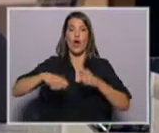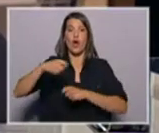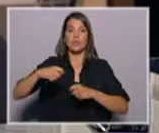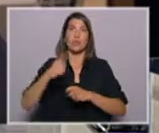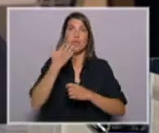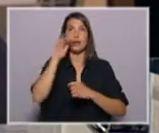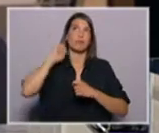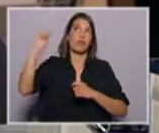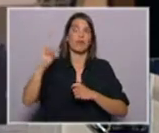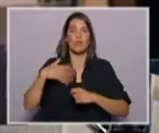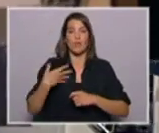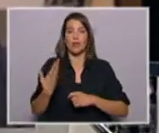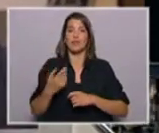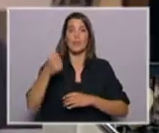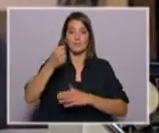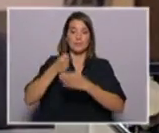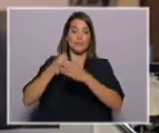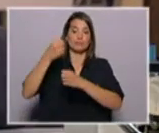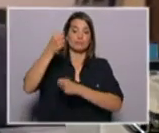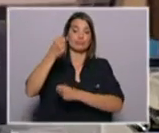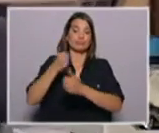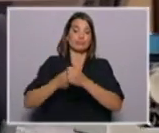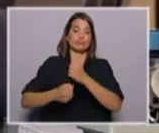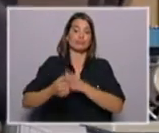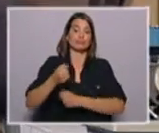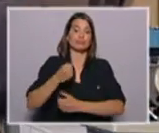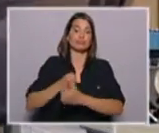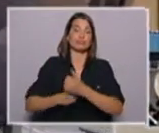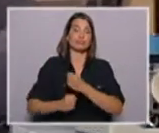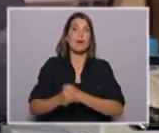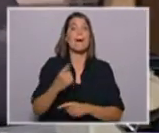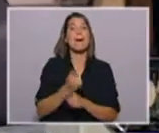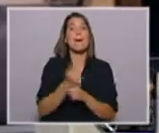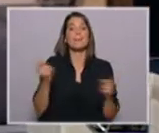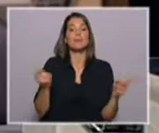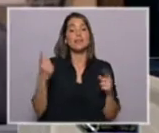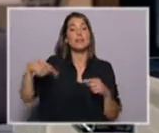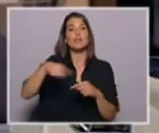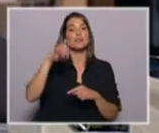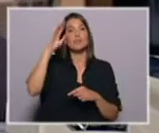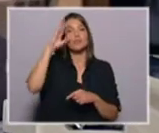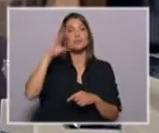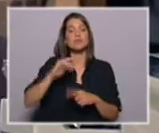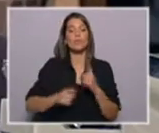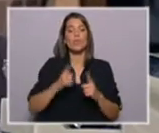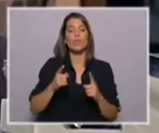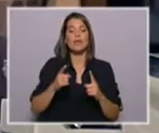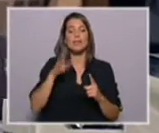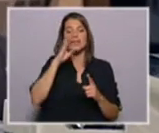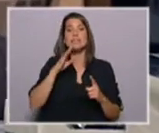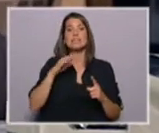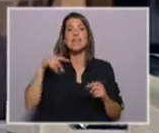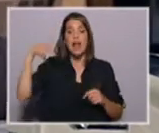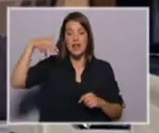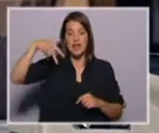uma corda, e depois ele descia pela corda lentamente. Porquê? Porque nem sequer se sabia qual seria a densidade, a consistência da própria